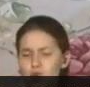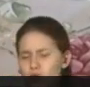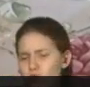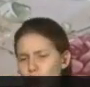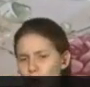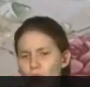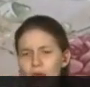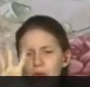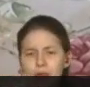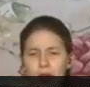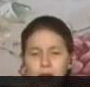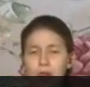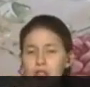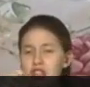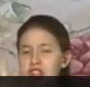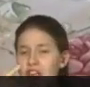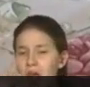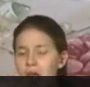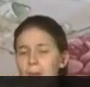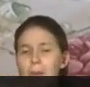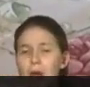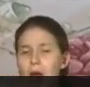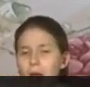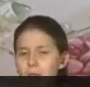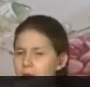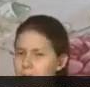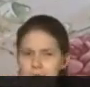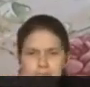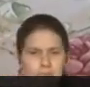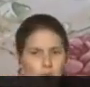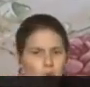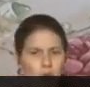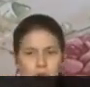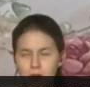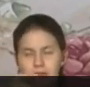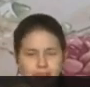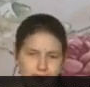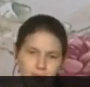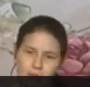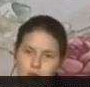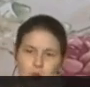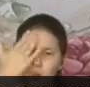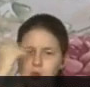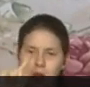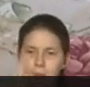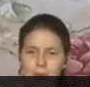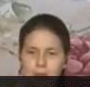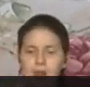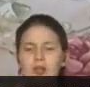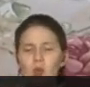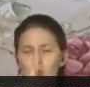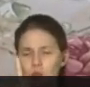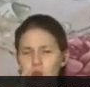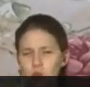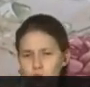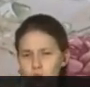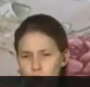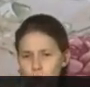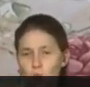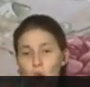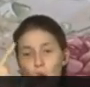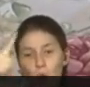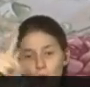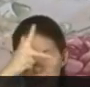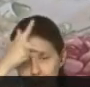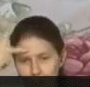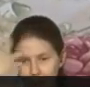jogos que tem chats, ele é proibido de utilizar, ele nem sabe acessar. O único que ele tem um joguinho que é possível jogar com outras